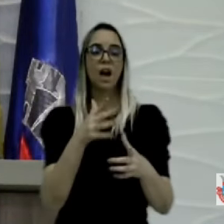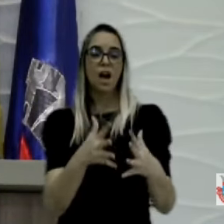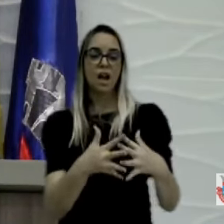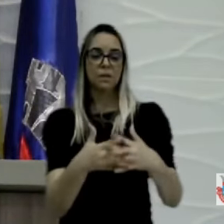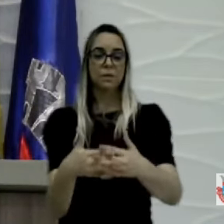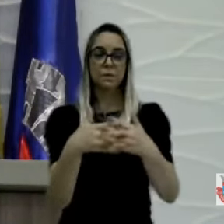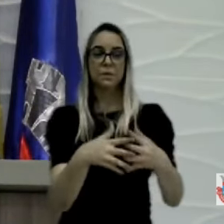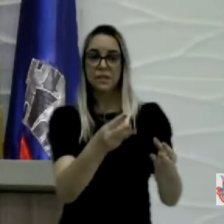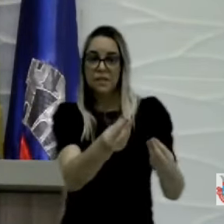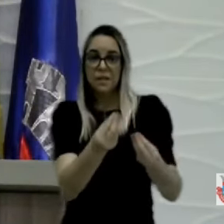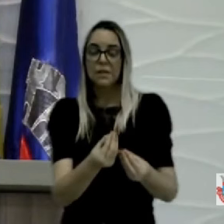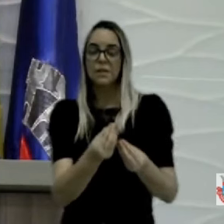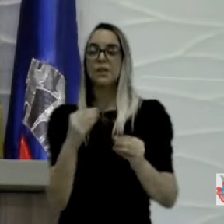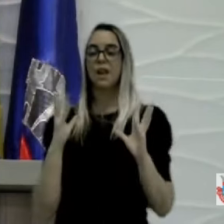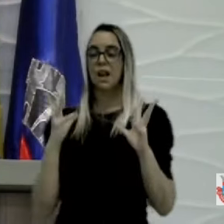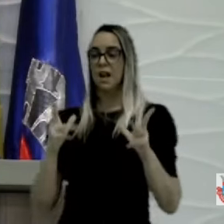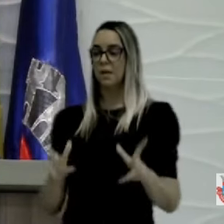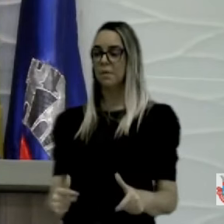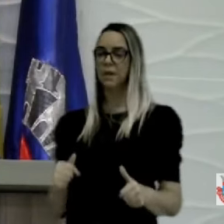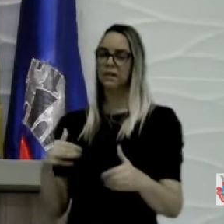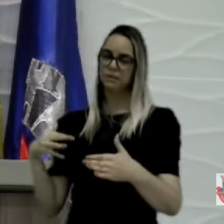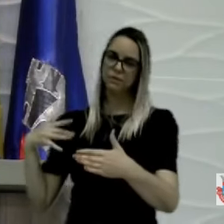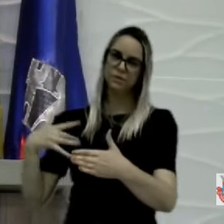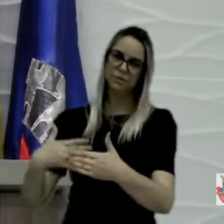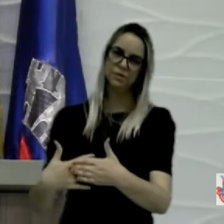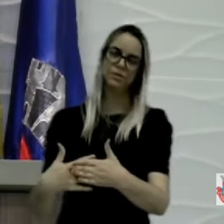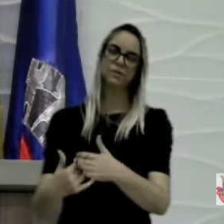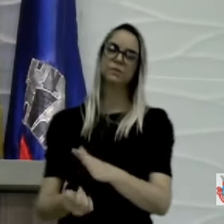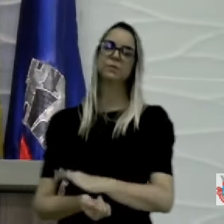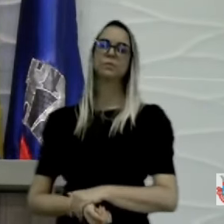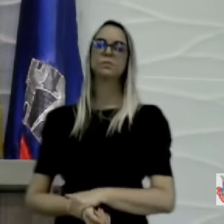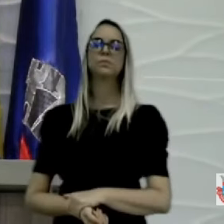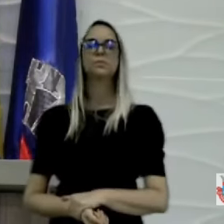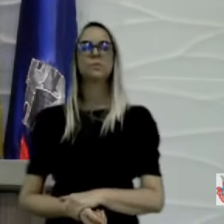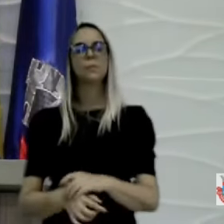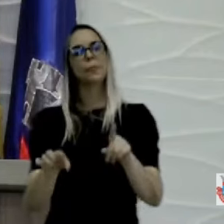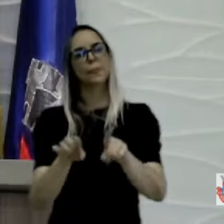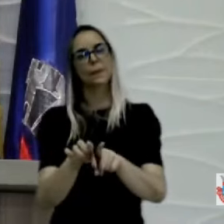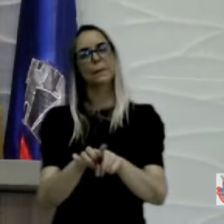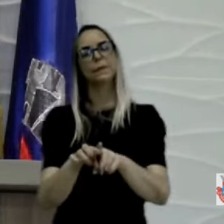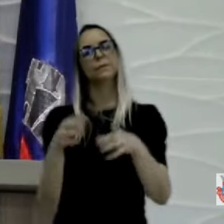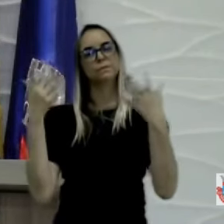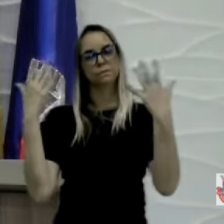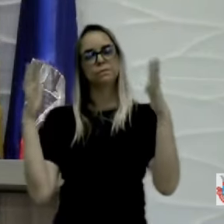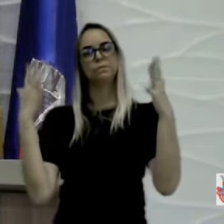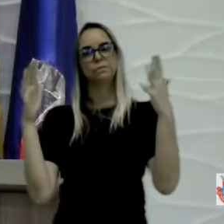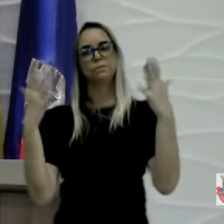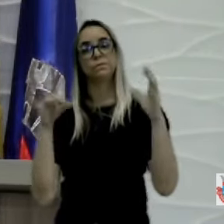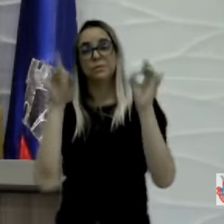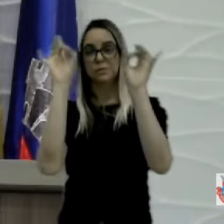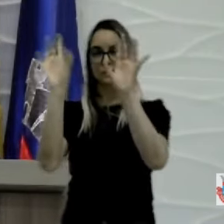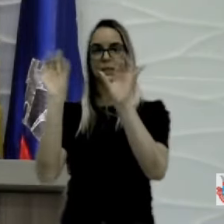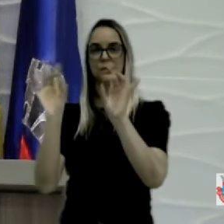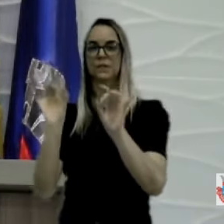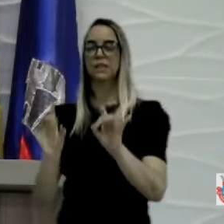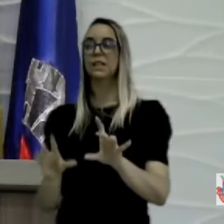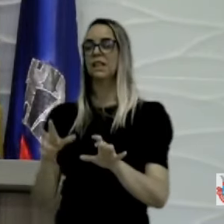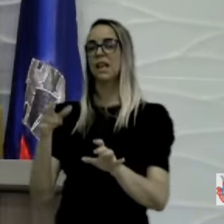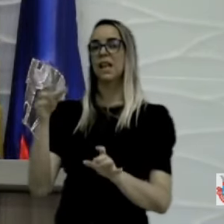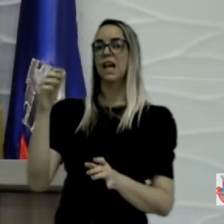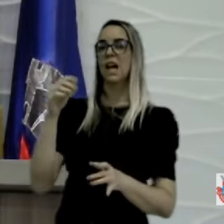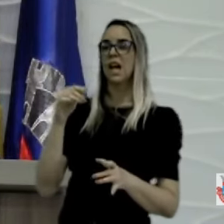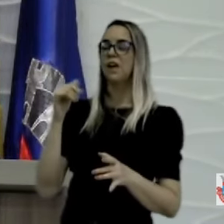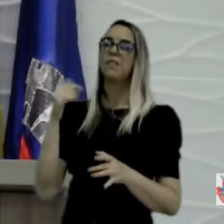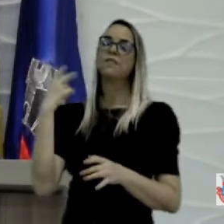limpeza que viemos efetivando ao longo desses dias. Quero também parabenizar, de uma forma especial, o colega Nilton da Rádio